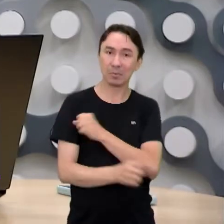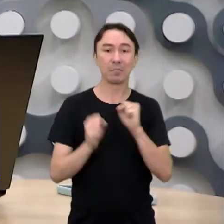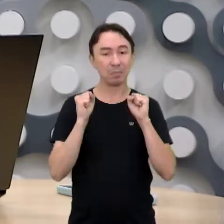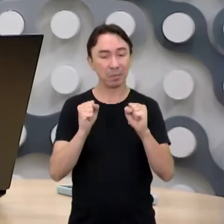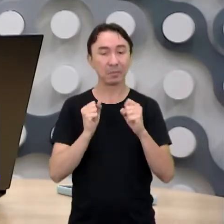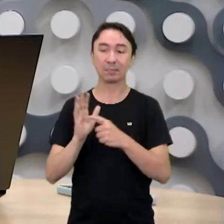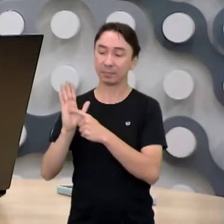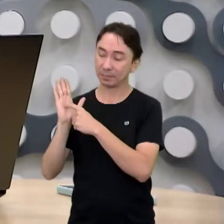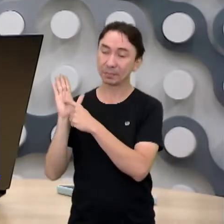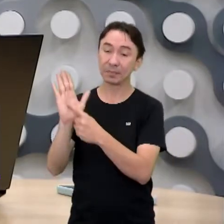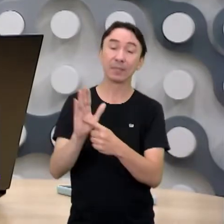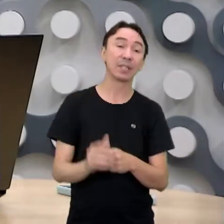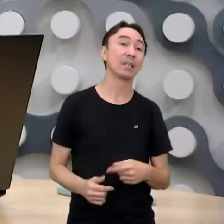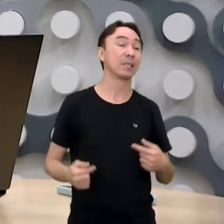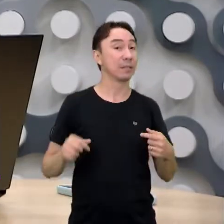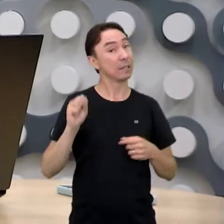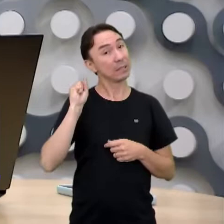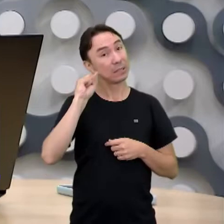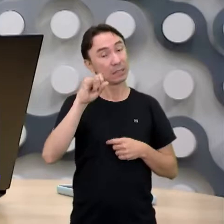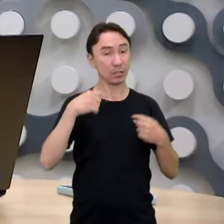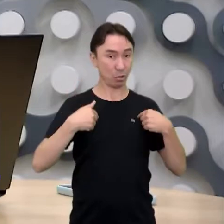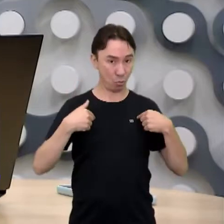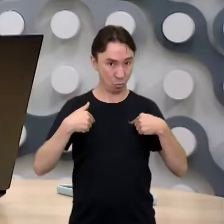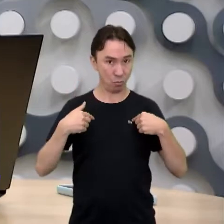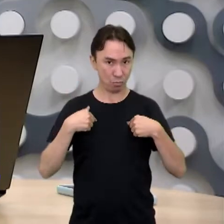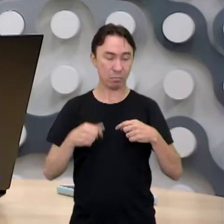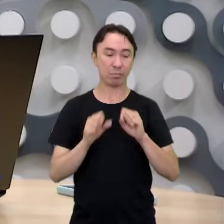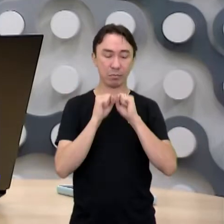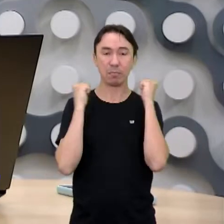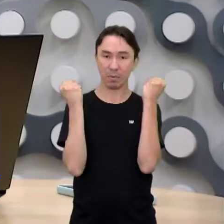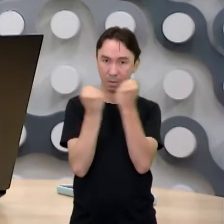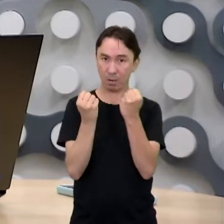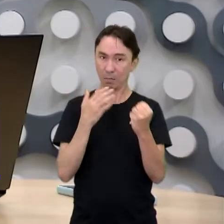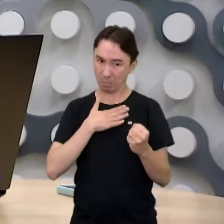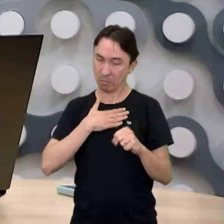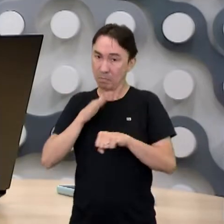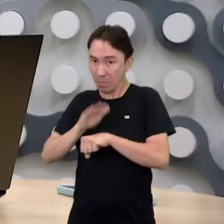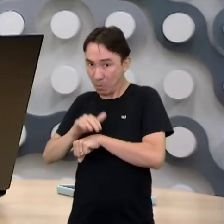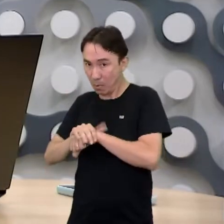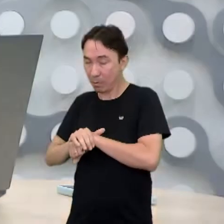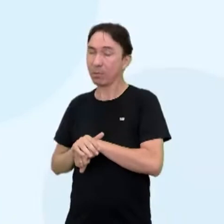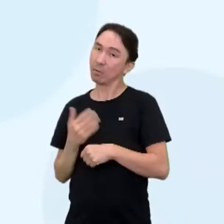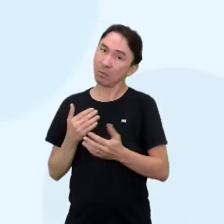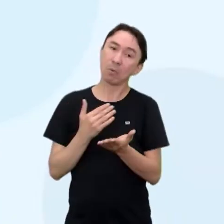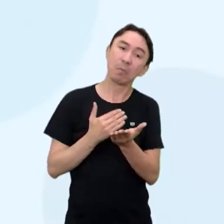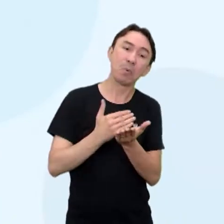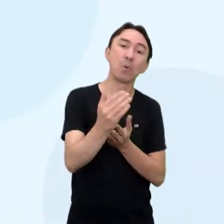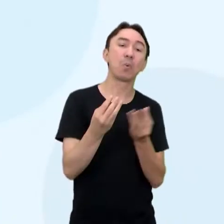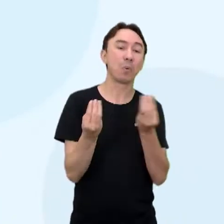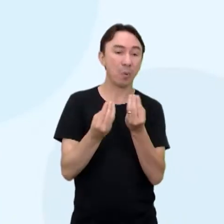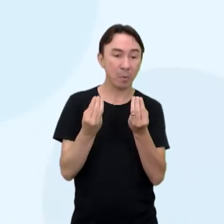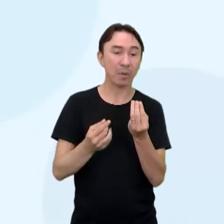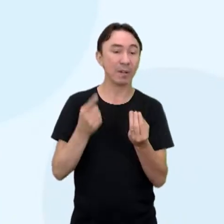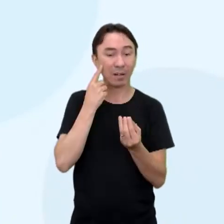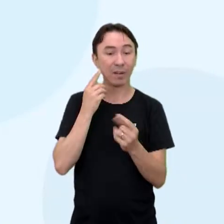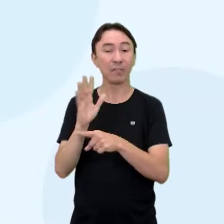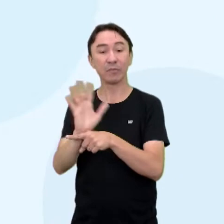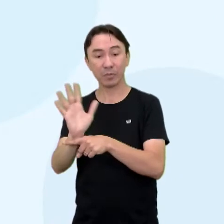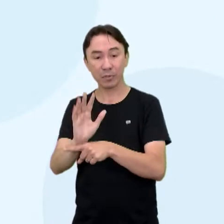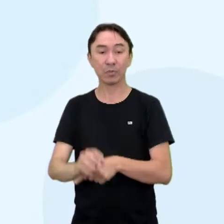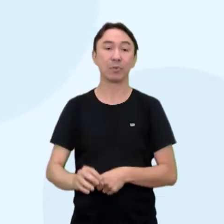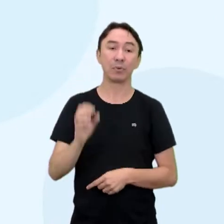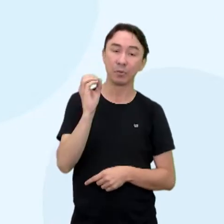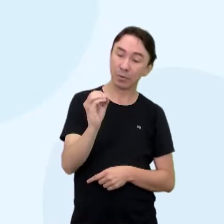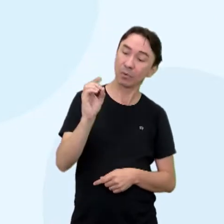vídeo, né, que faz parte aí dos objetivos do desenvolvimento, que é o vídeo aí do ODS-1, Erradicação